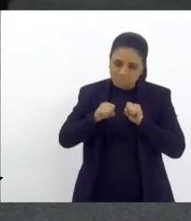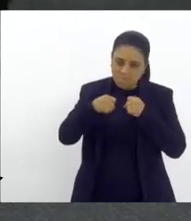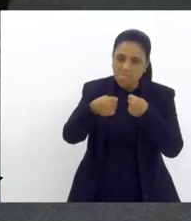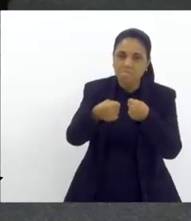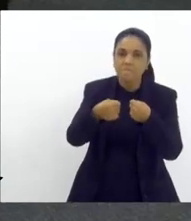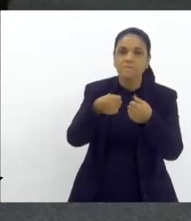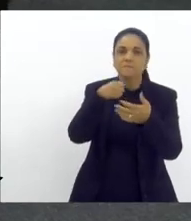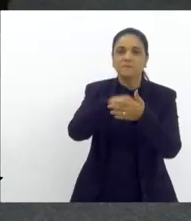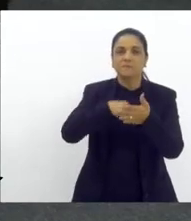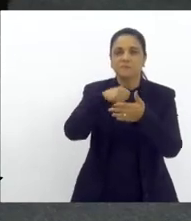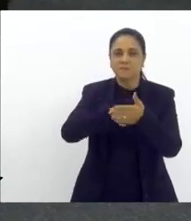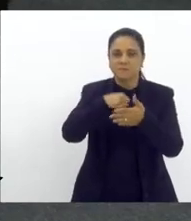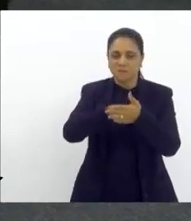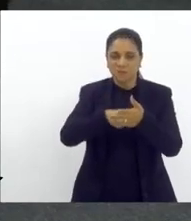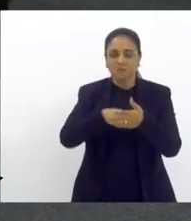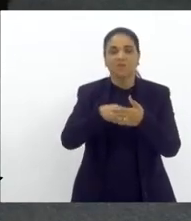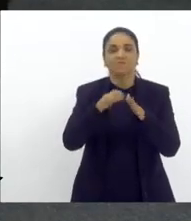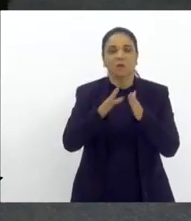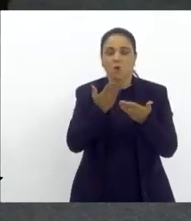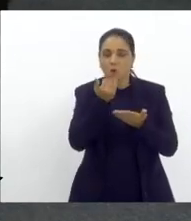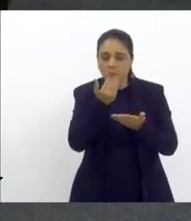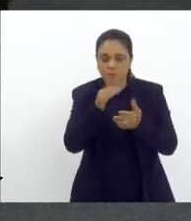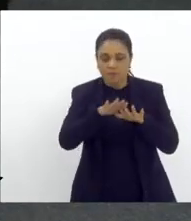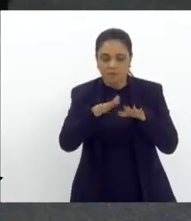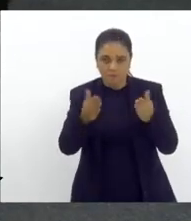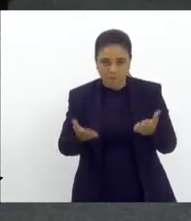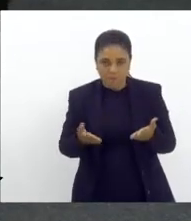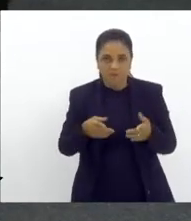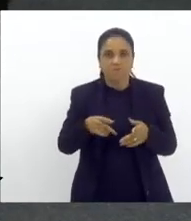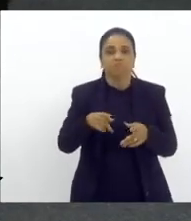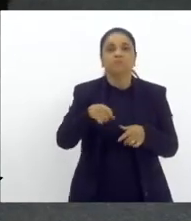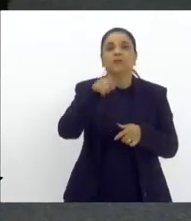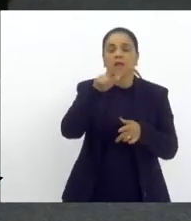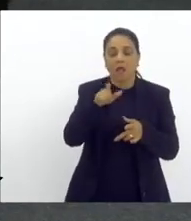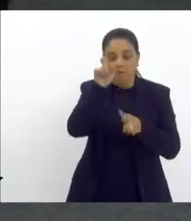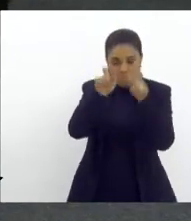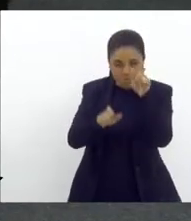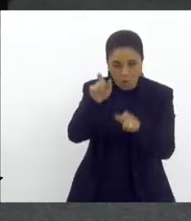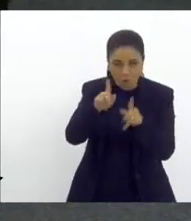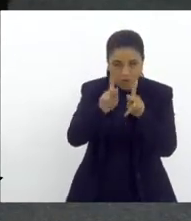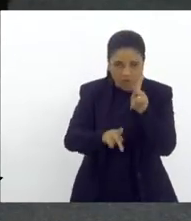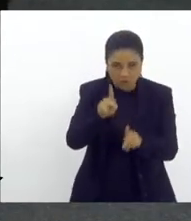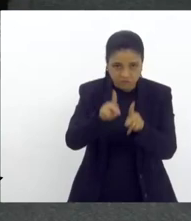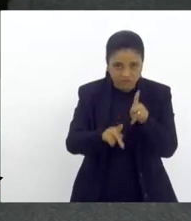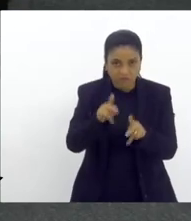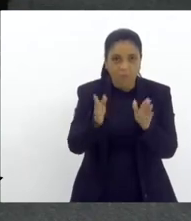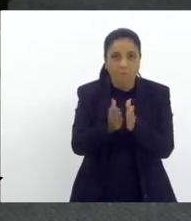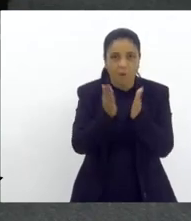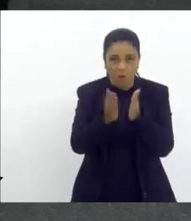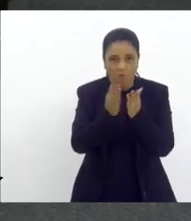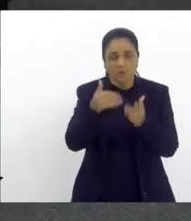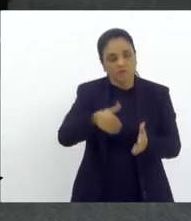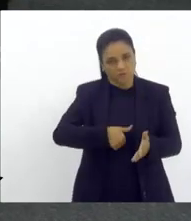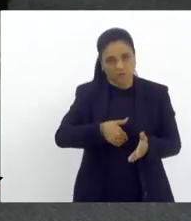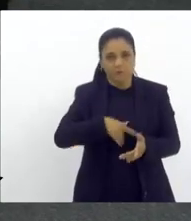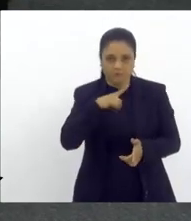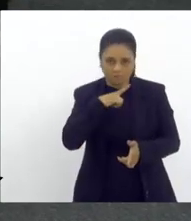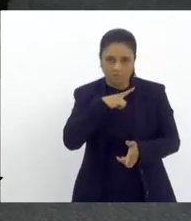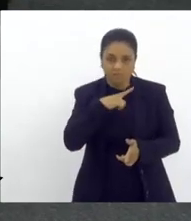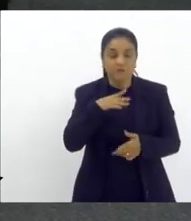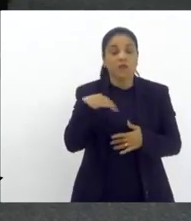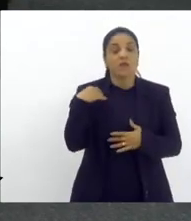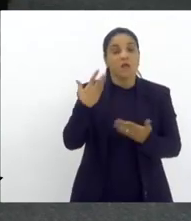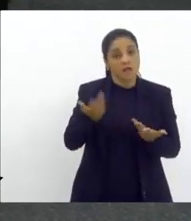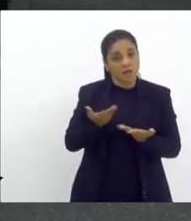colocar comida na mesa daqueles que tem fome precisa eu quero falar eu quero dizer aqui presidente que é